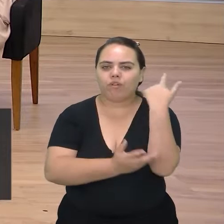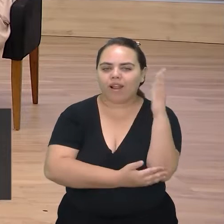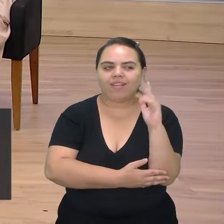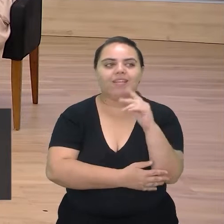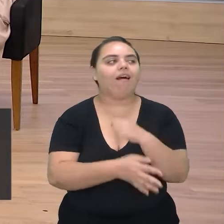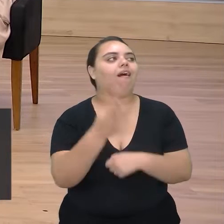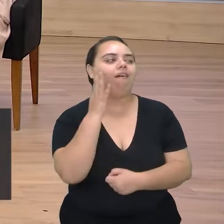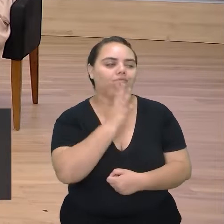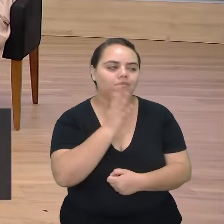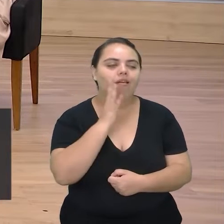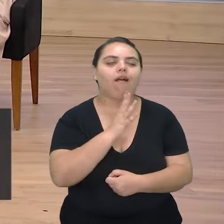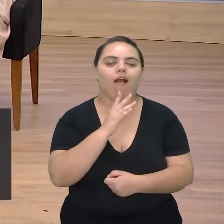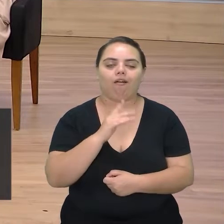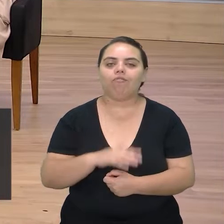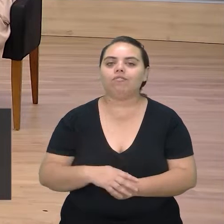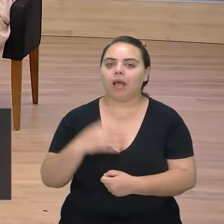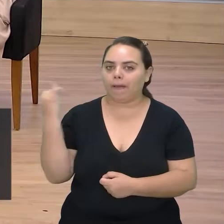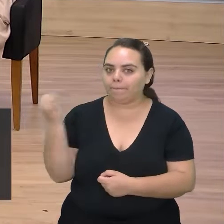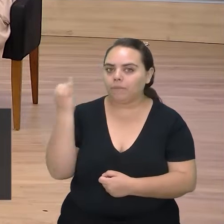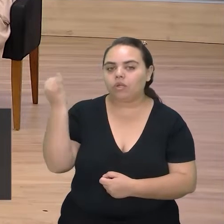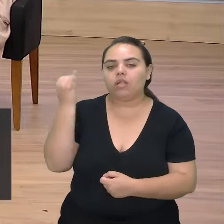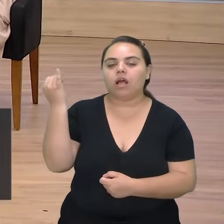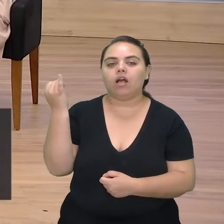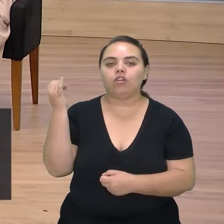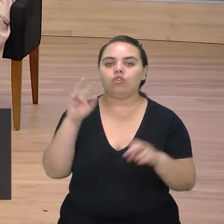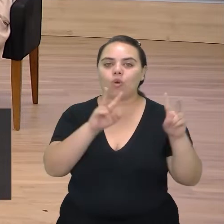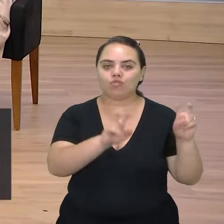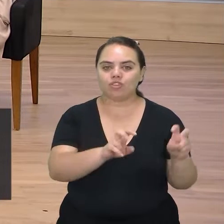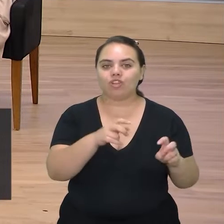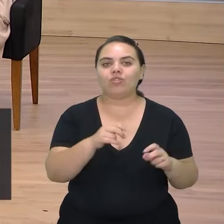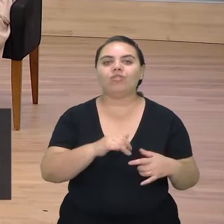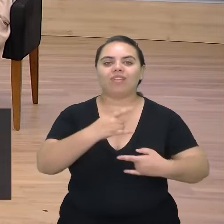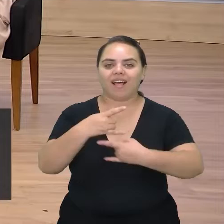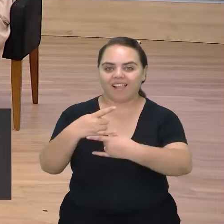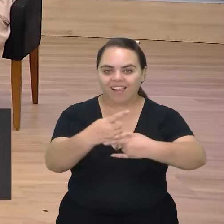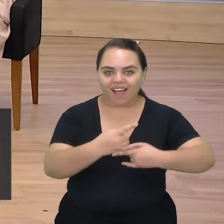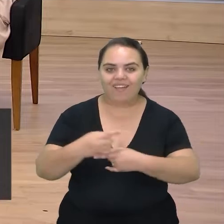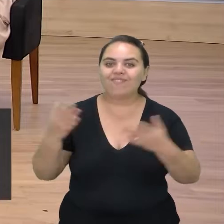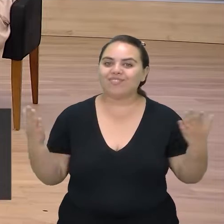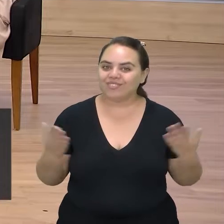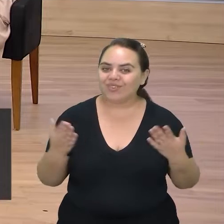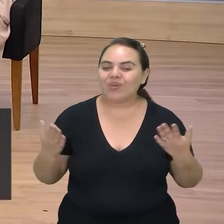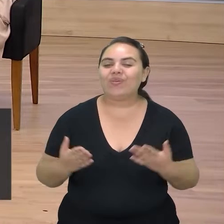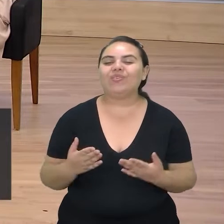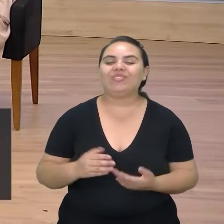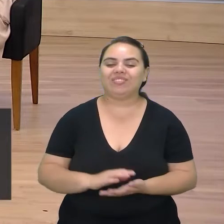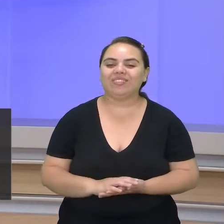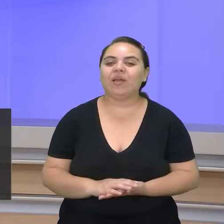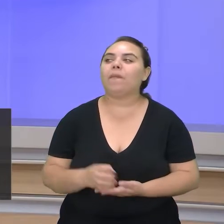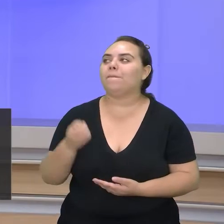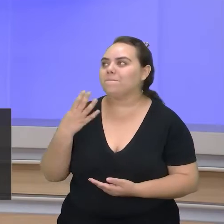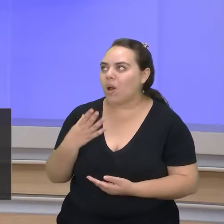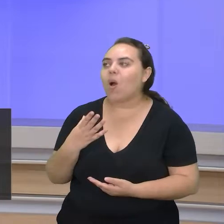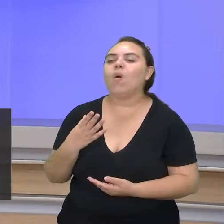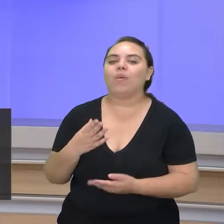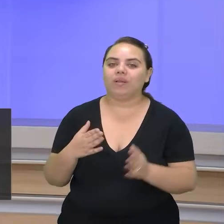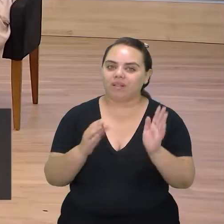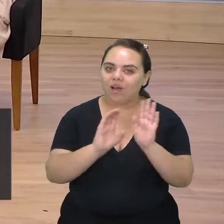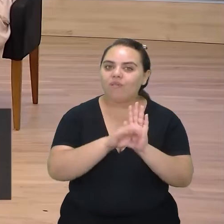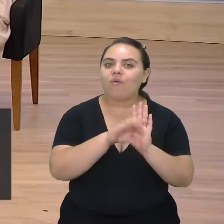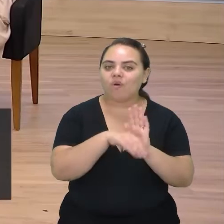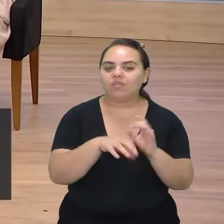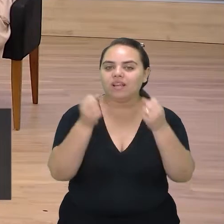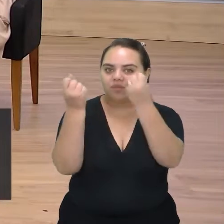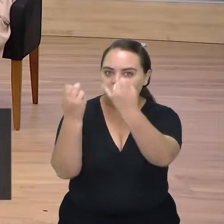isso é importante, né? É o título aqui da nossa live Boa, hoje, boa. né? Então, Sim. vamos partir desse conceito.